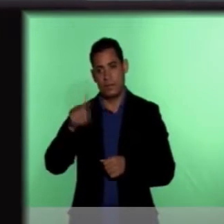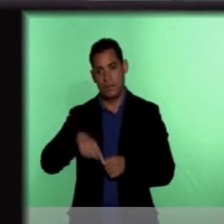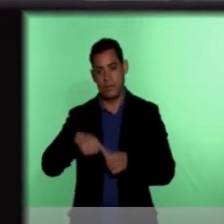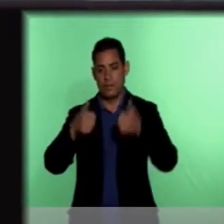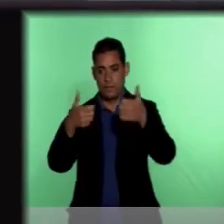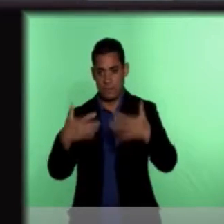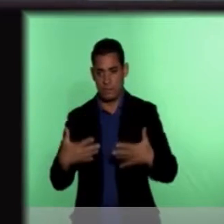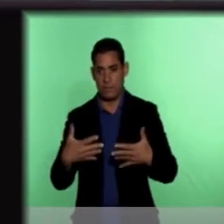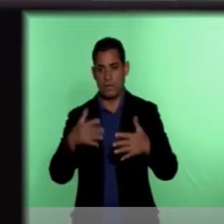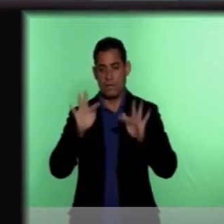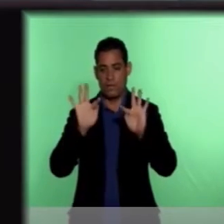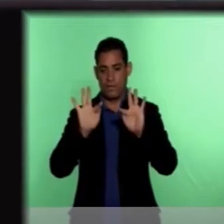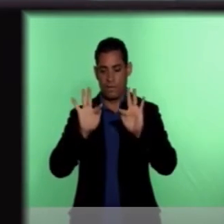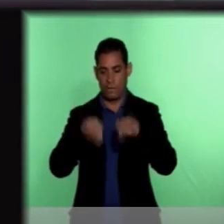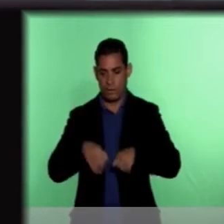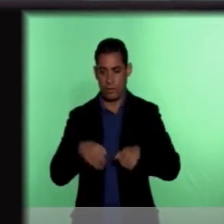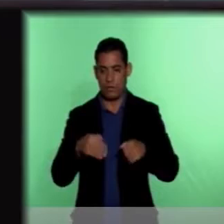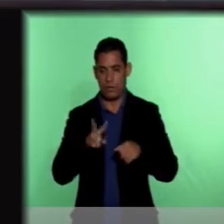vão ser finalizados